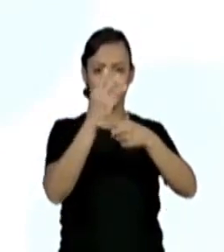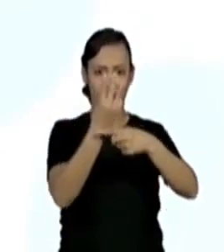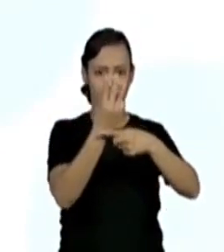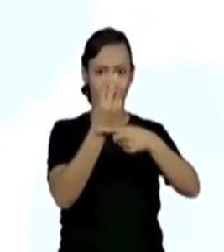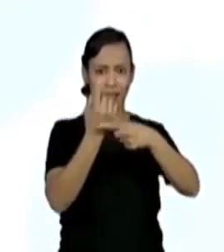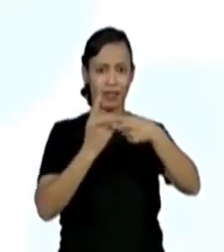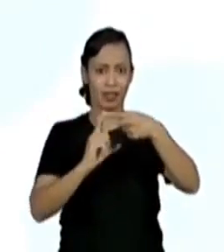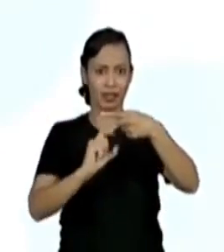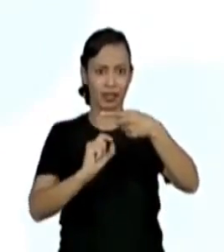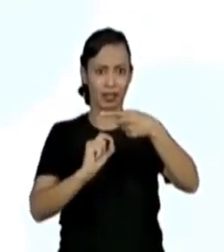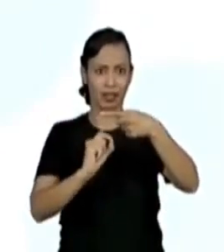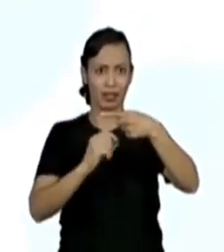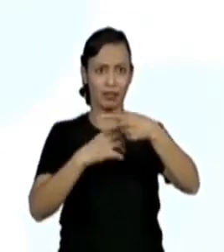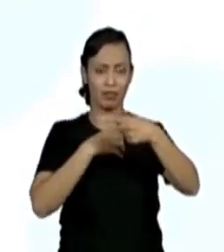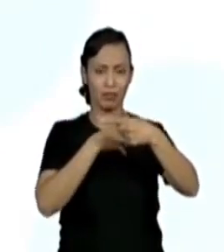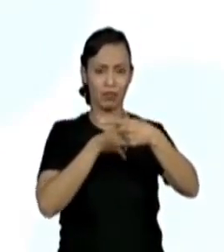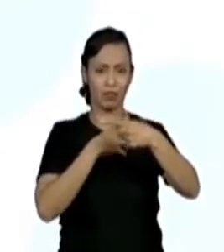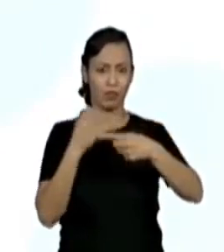31